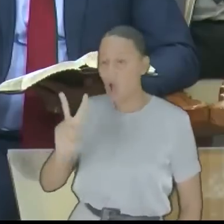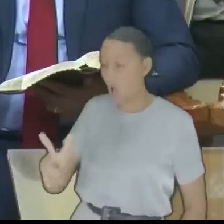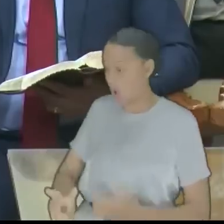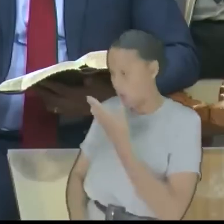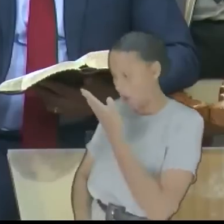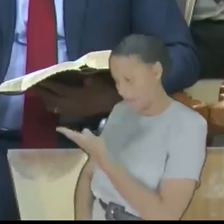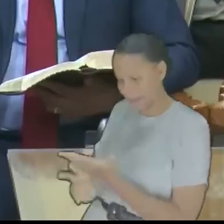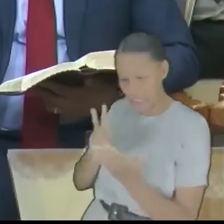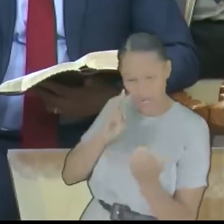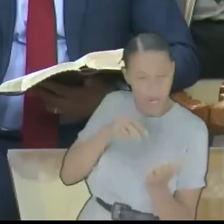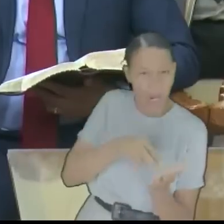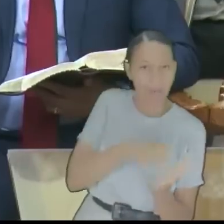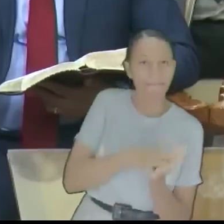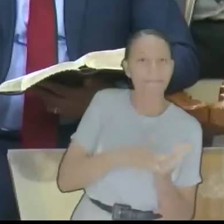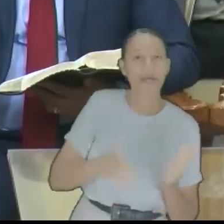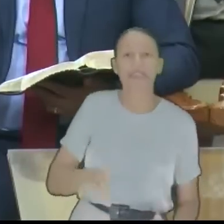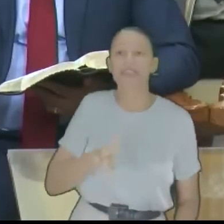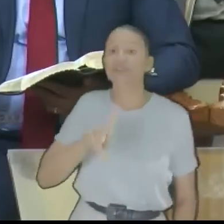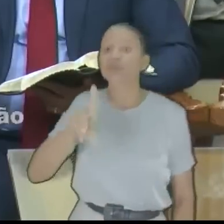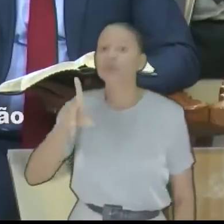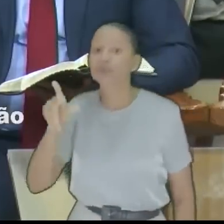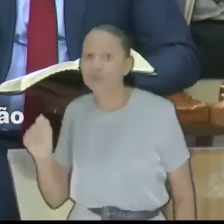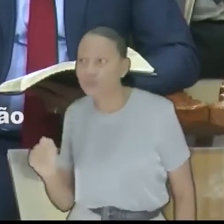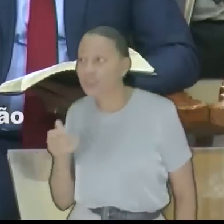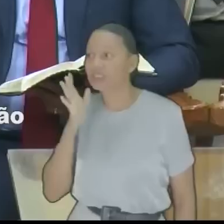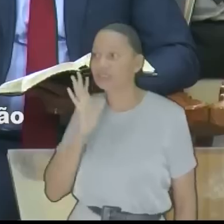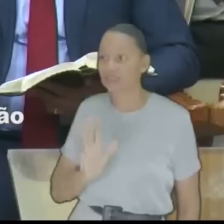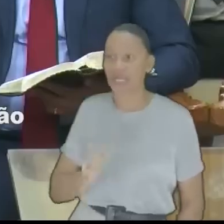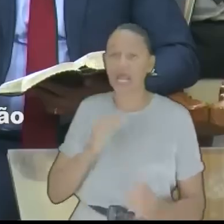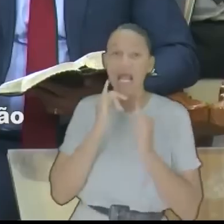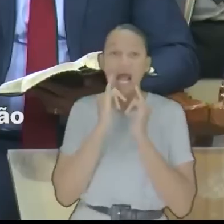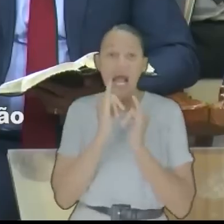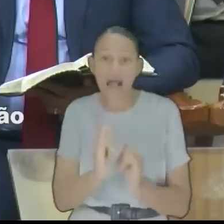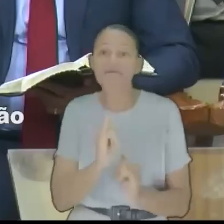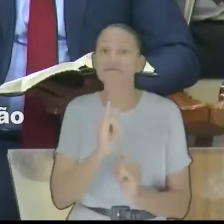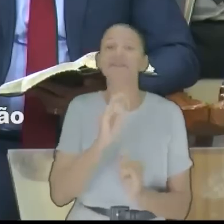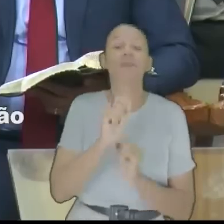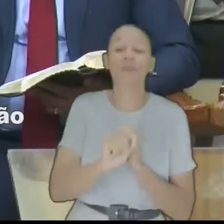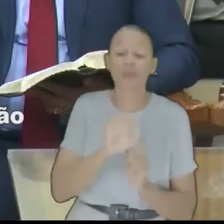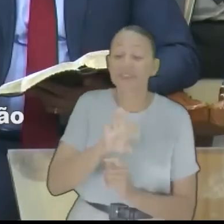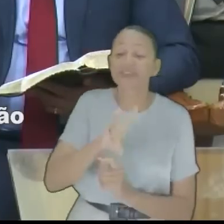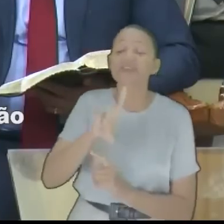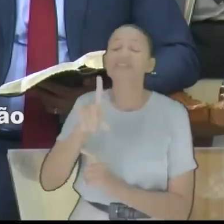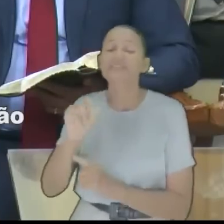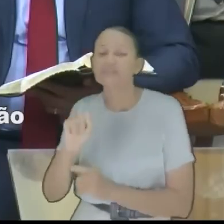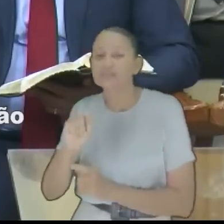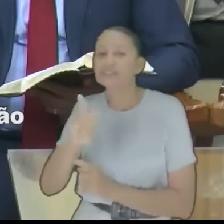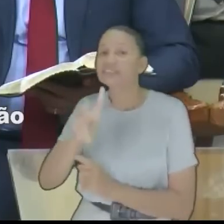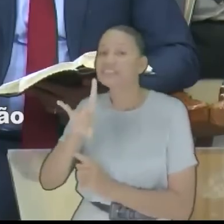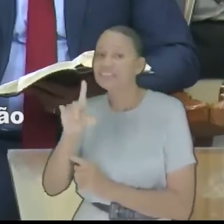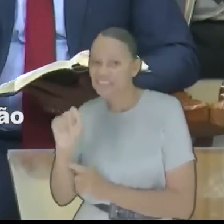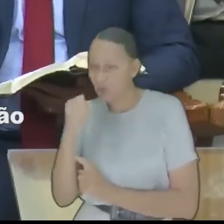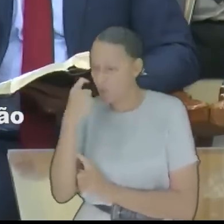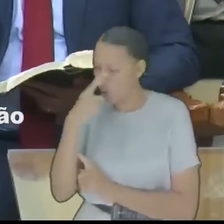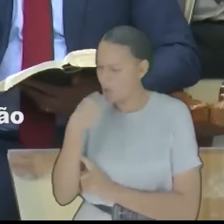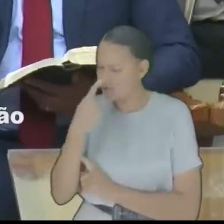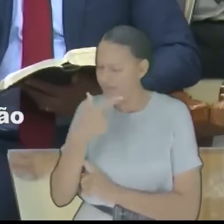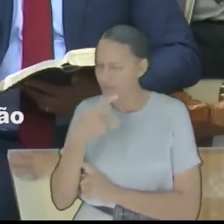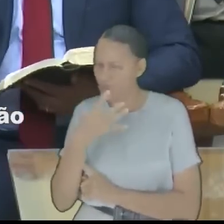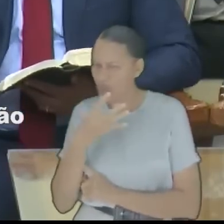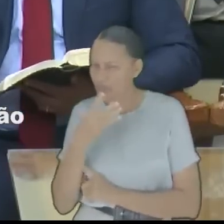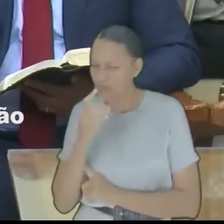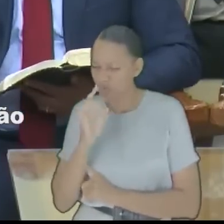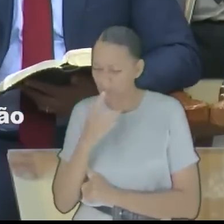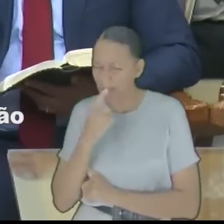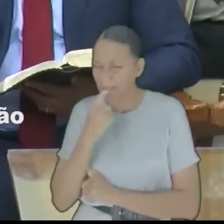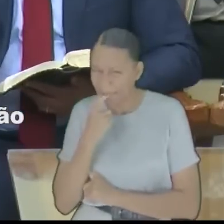para a Bíblia, e há de ser naquele dia. Eu já disse a vocês que dia aqui não é 24 horas.